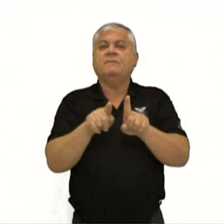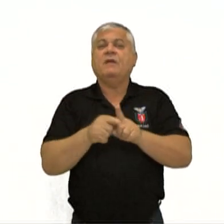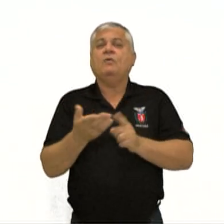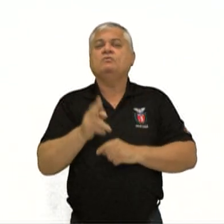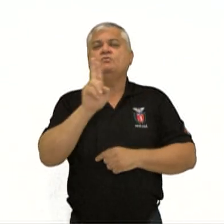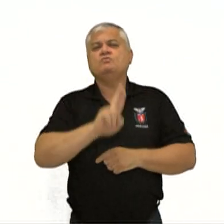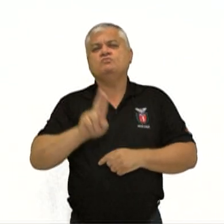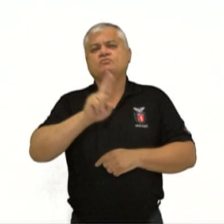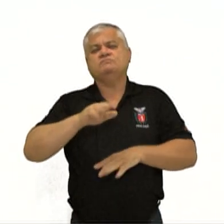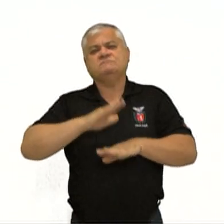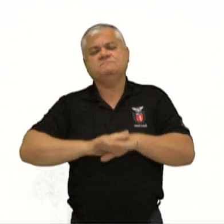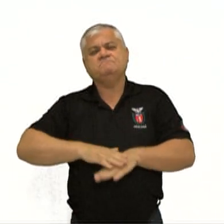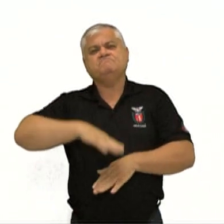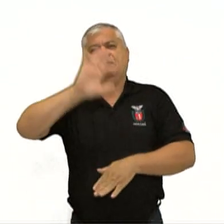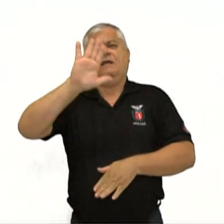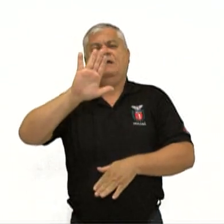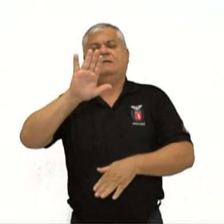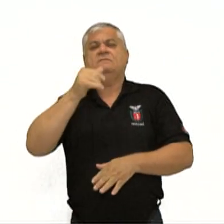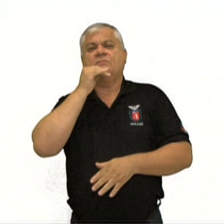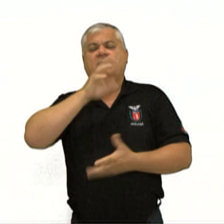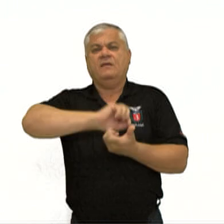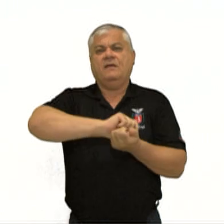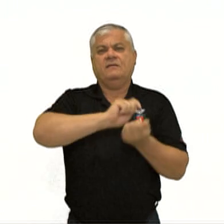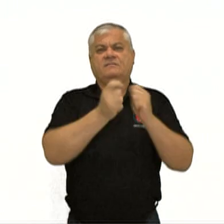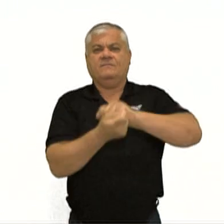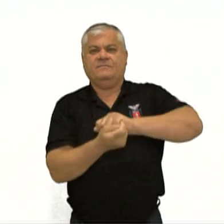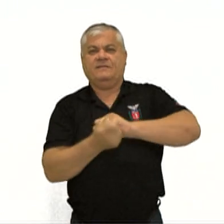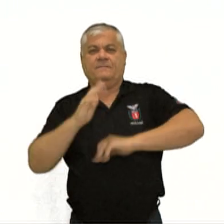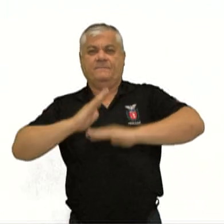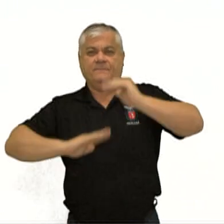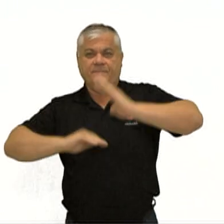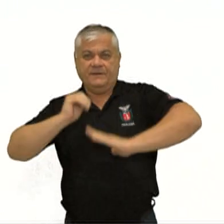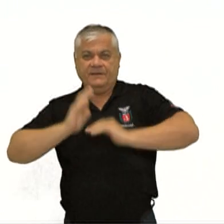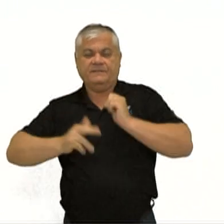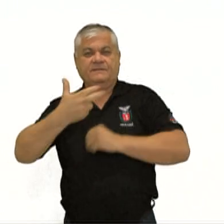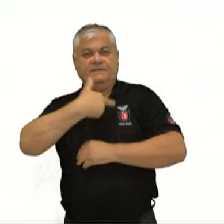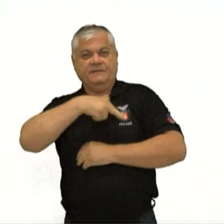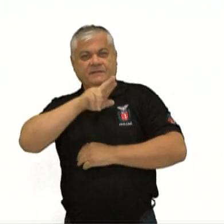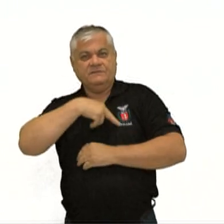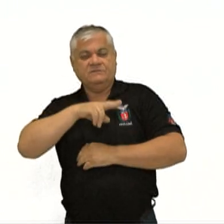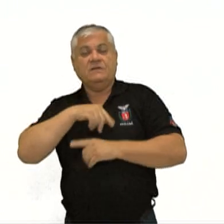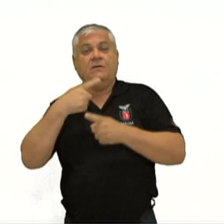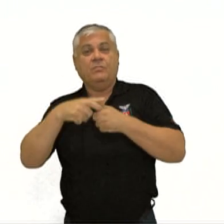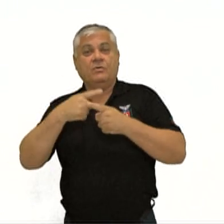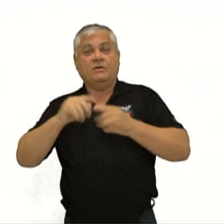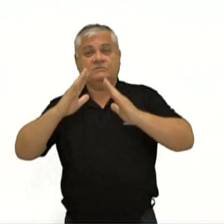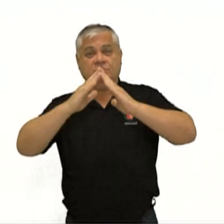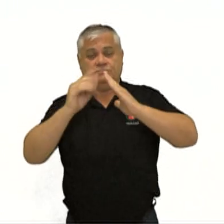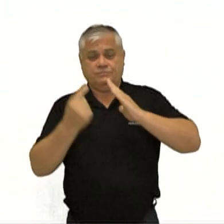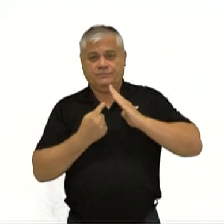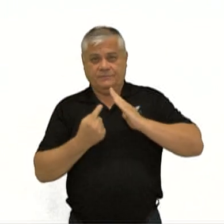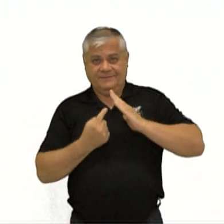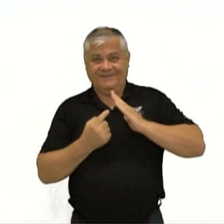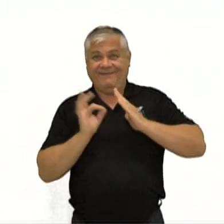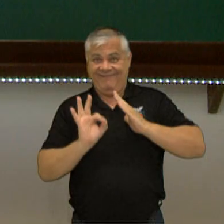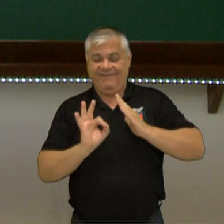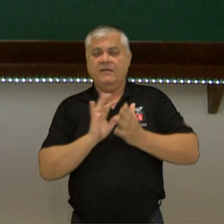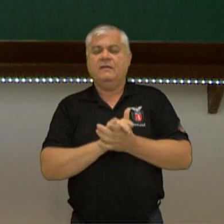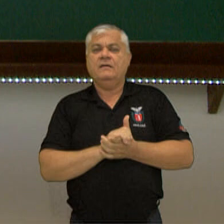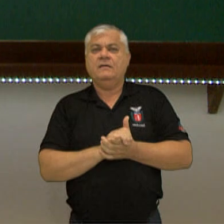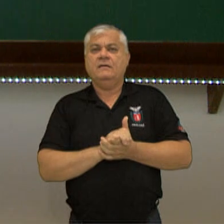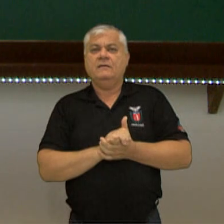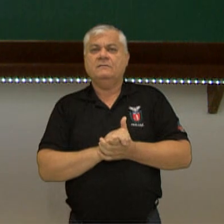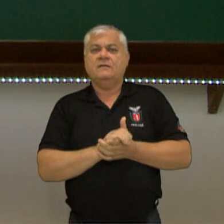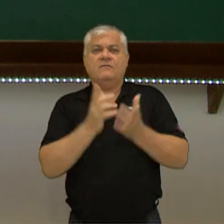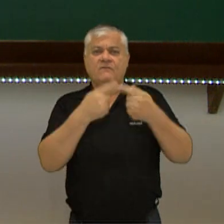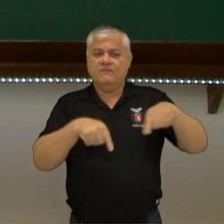estão sendo usadas para substituir as práticas religiosas por conta do isolamento social. E olha que interessante, não vai ter